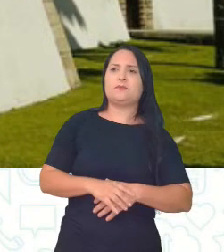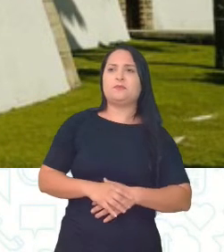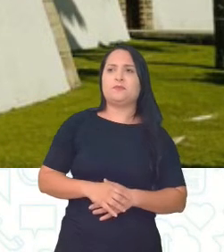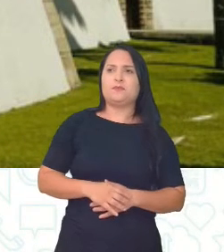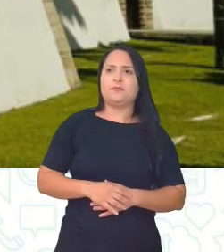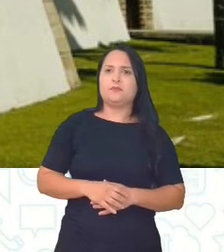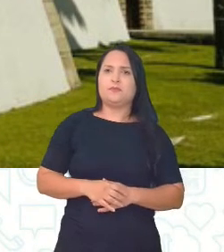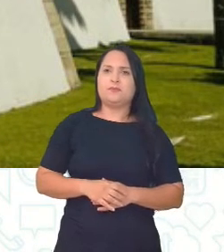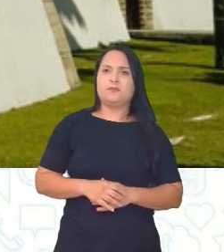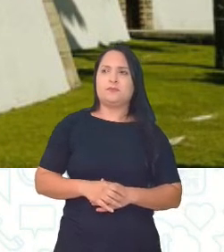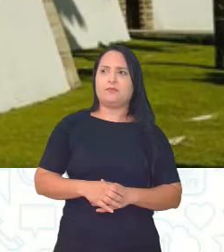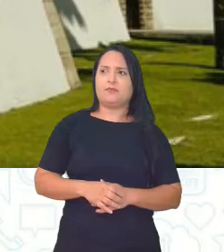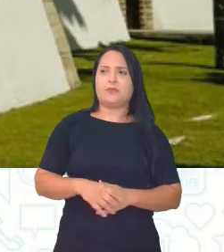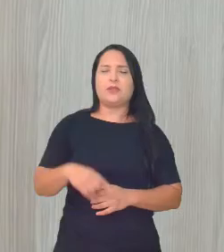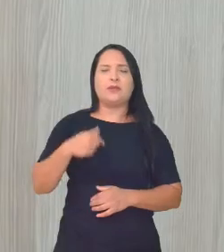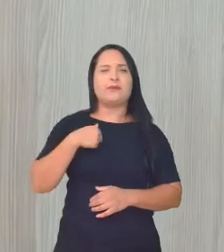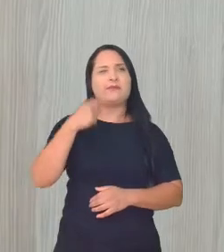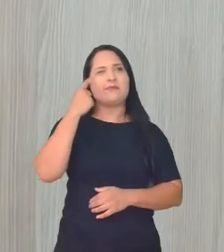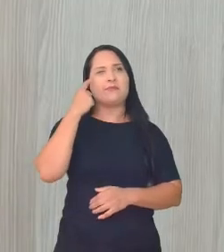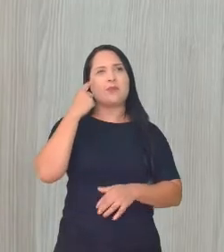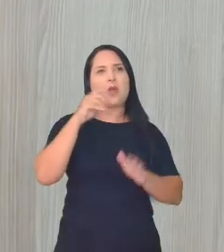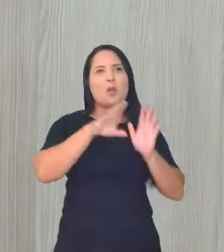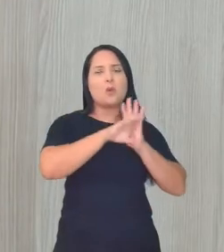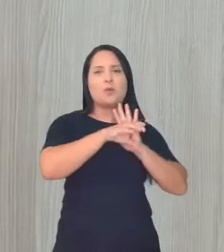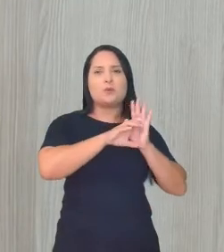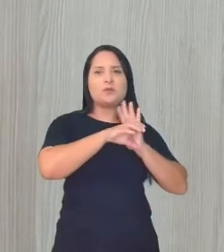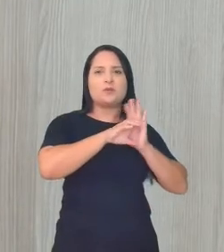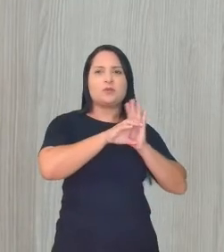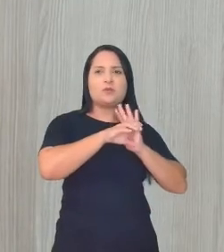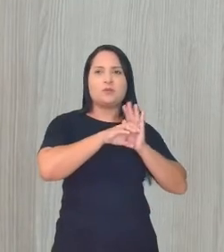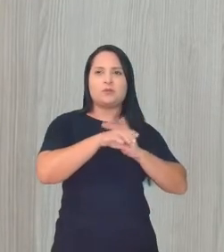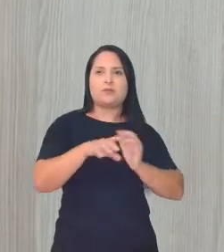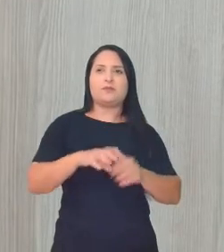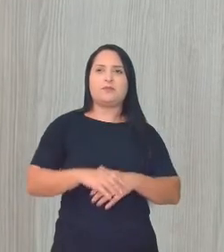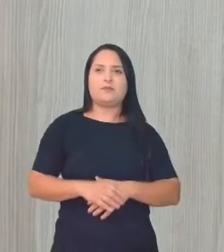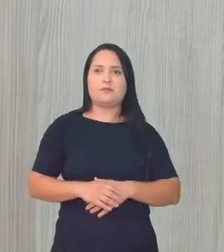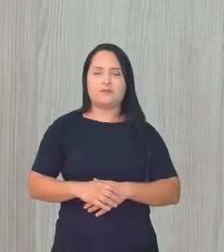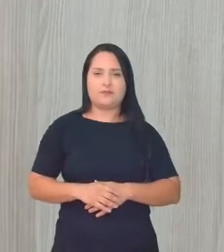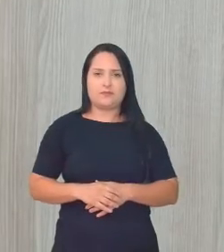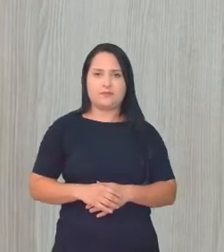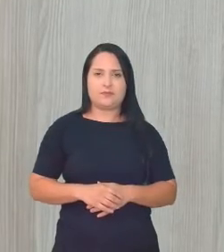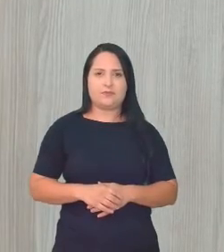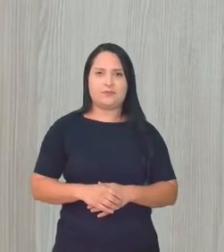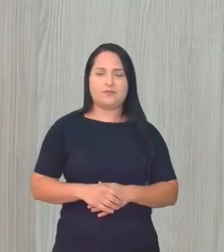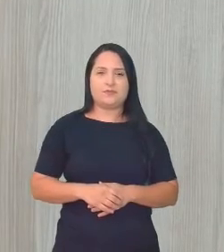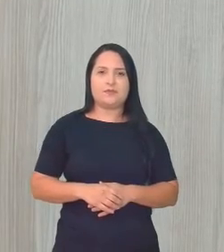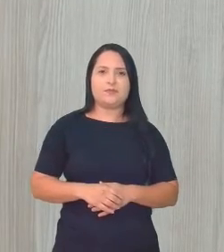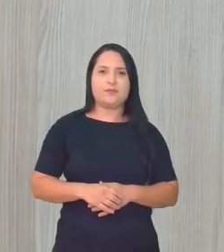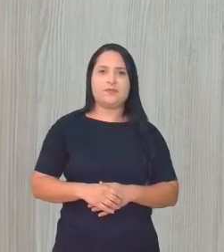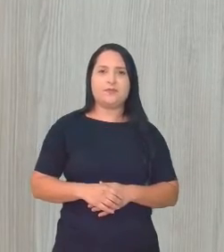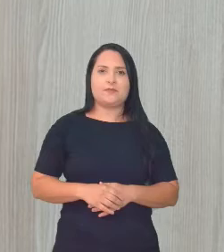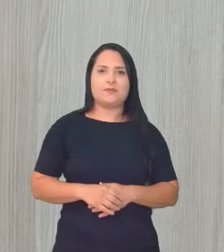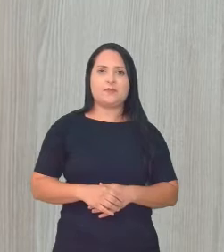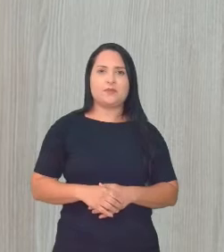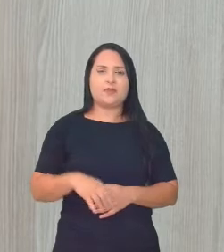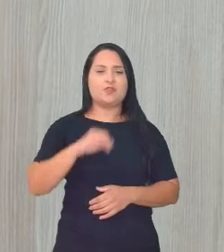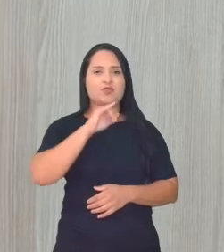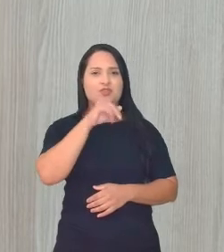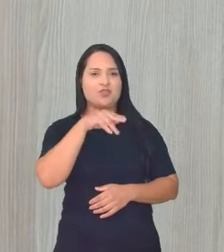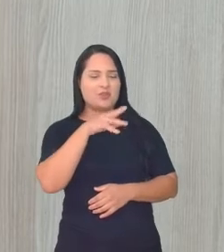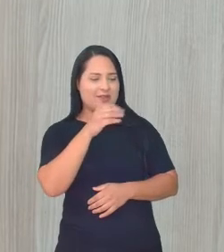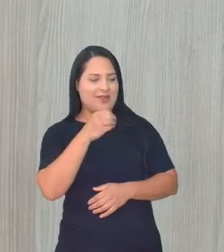Olha, vamos tentar o conceito, né? Vamos puxar agora, quase, né? O Juninho foi rápido